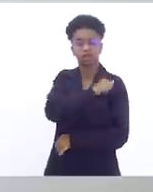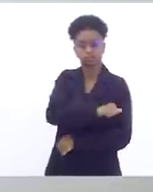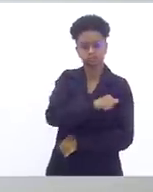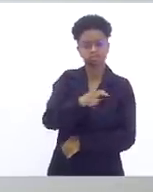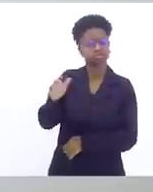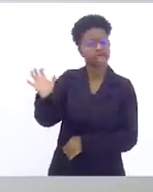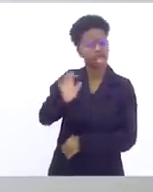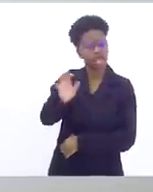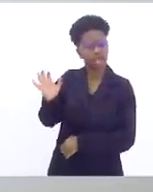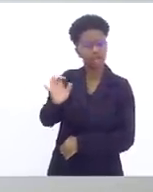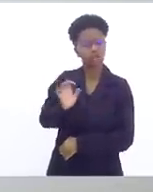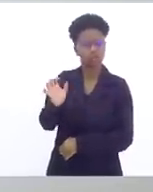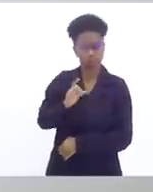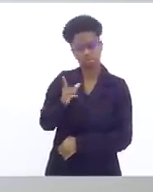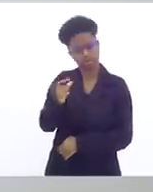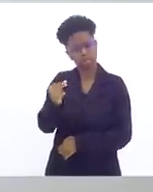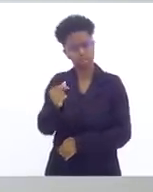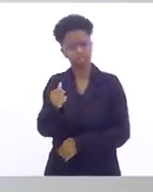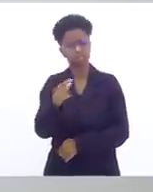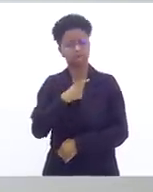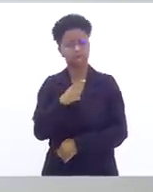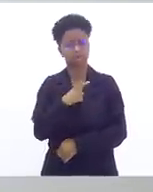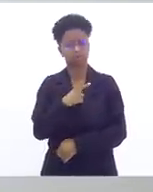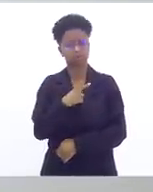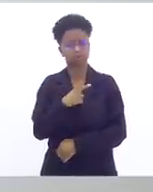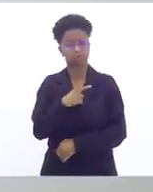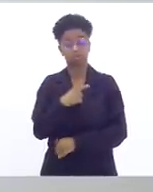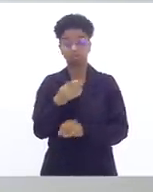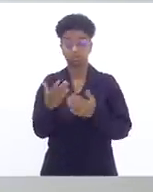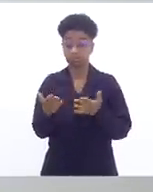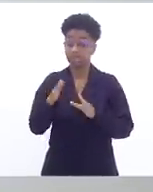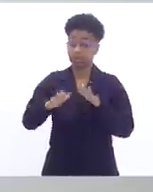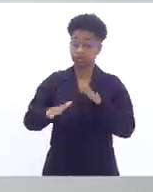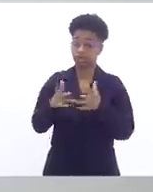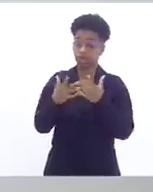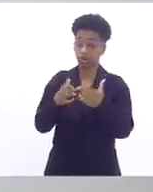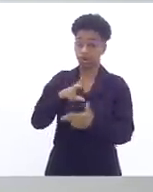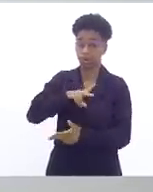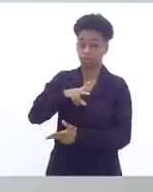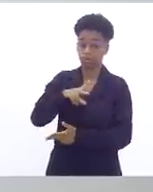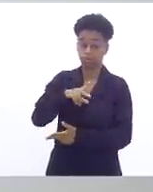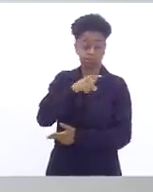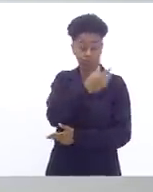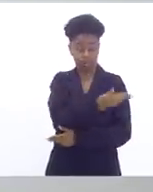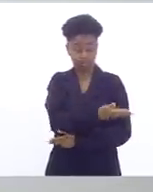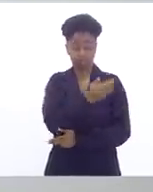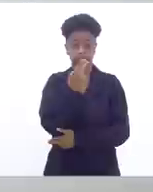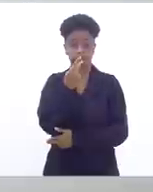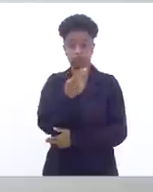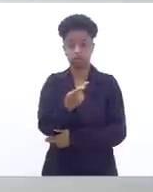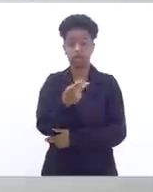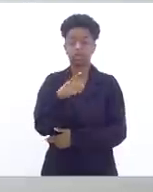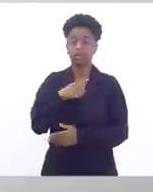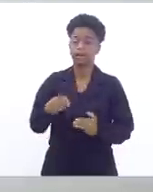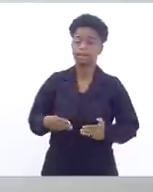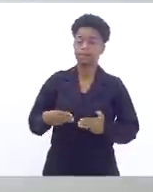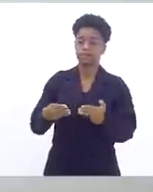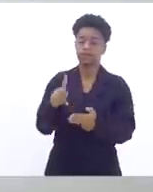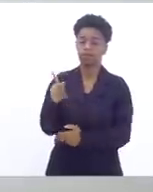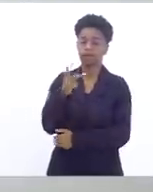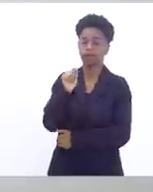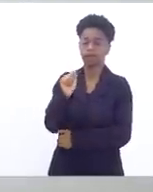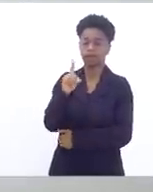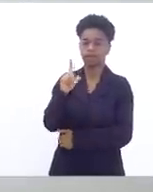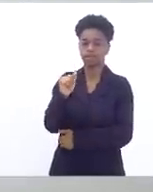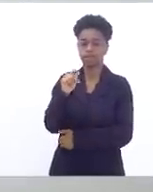rico e muito rico e quando às vezes o porto Como Portugal falou que teve como Ministro Haddad falou que é